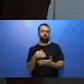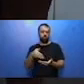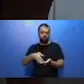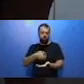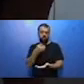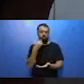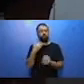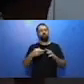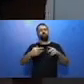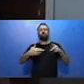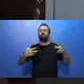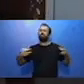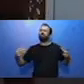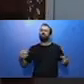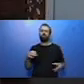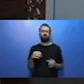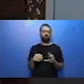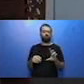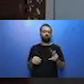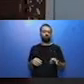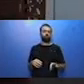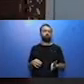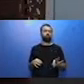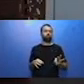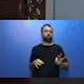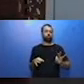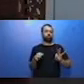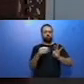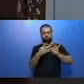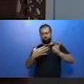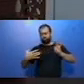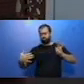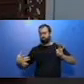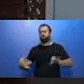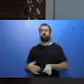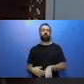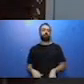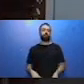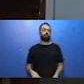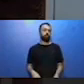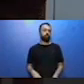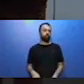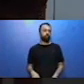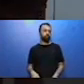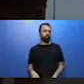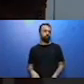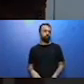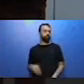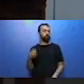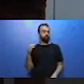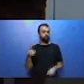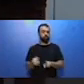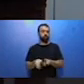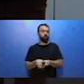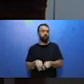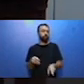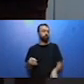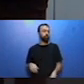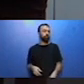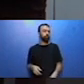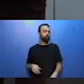entre as outras inúmeras frutas que existem. Trouxe algumas só de exemplos. Nós temos também...